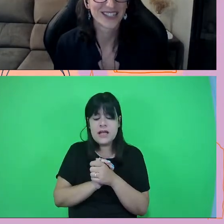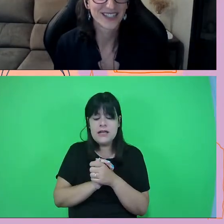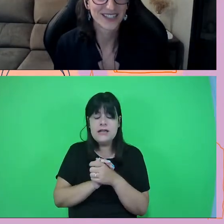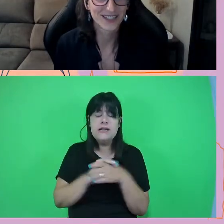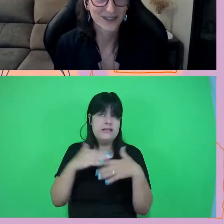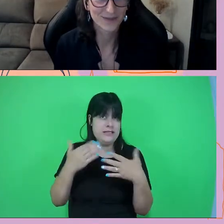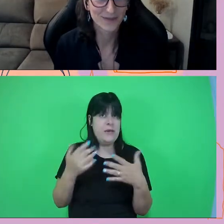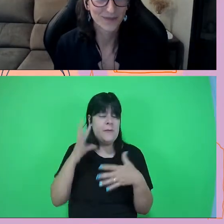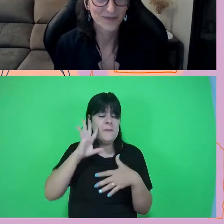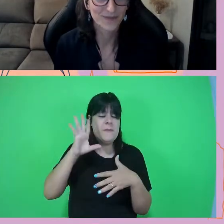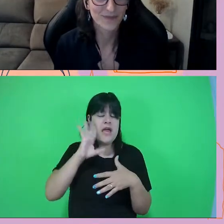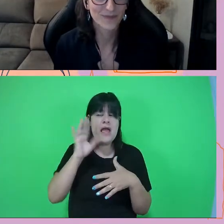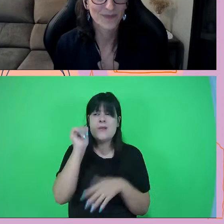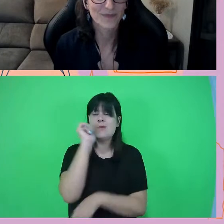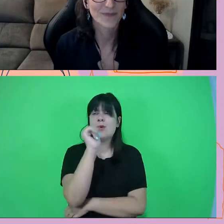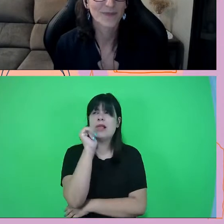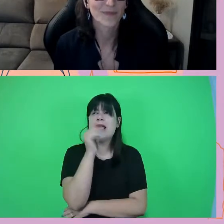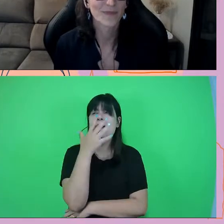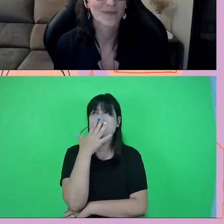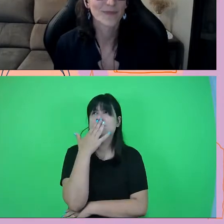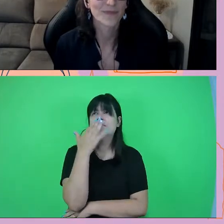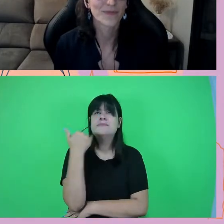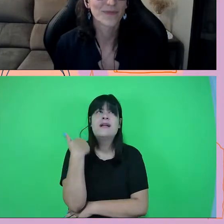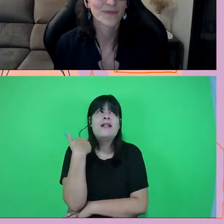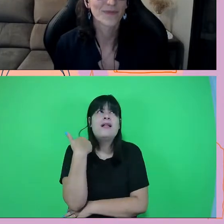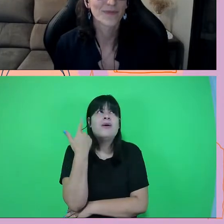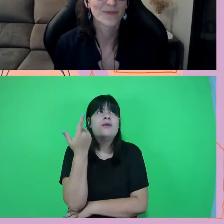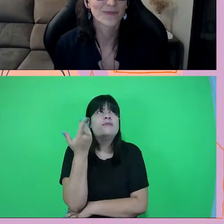Quando eu penso em ser mulher, eu acabo